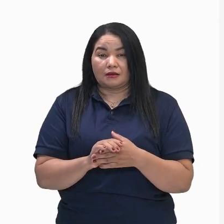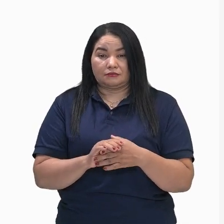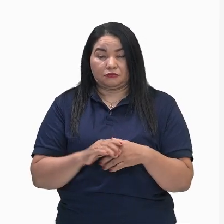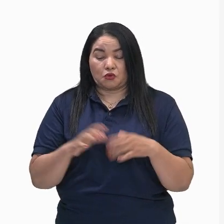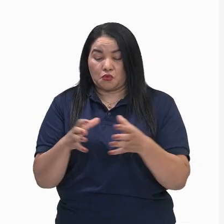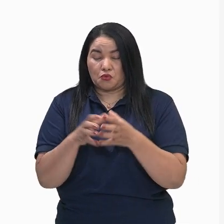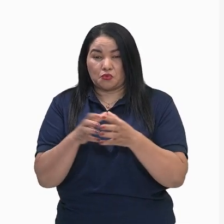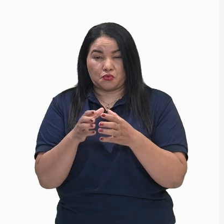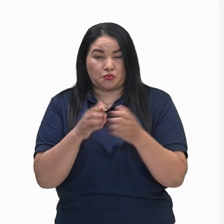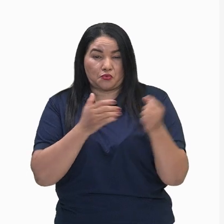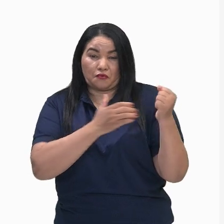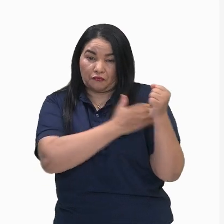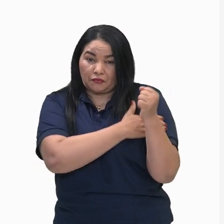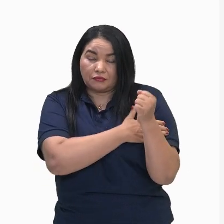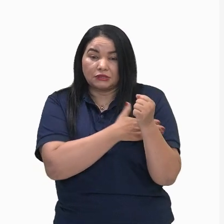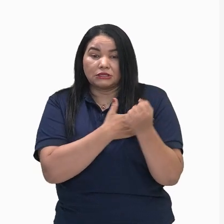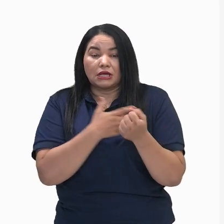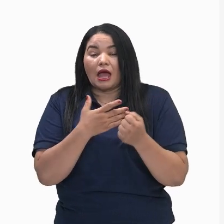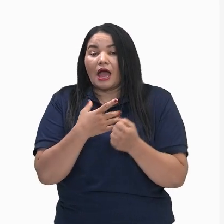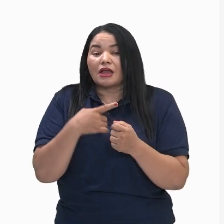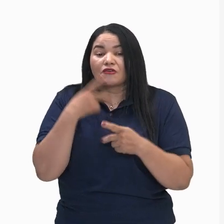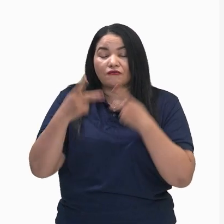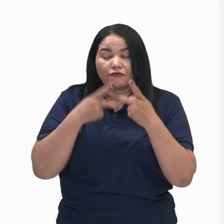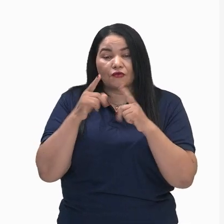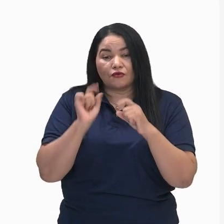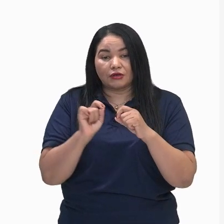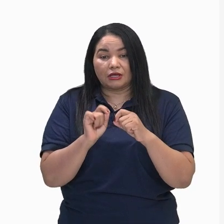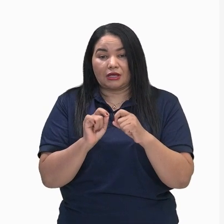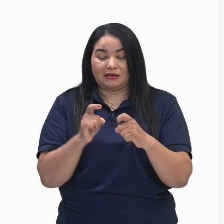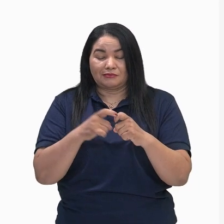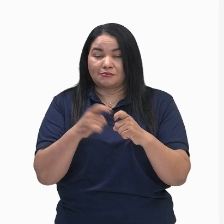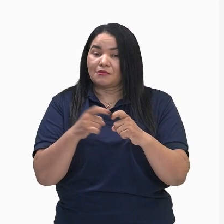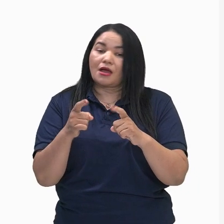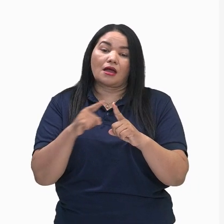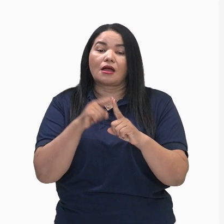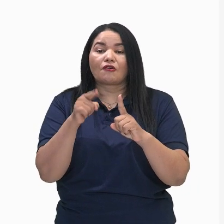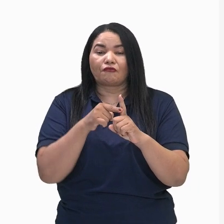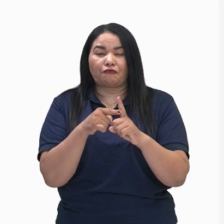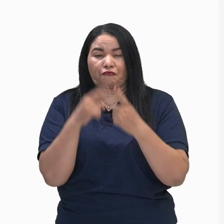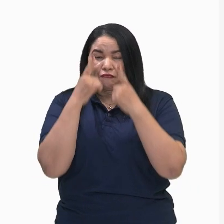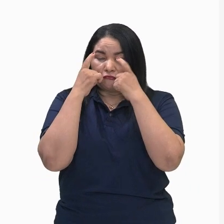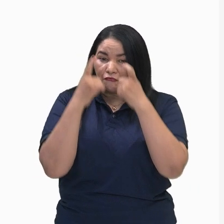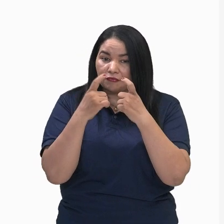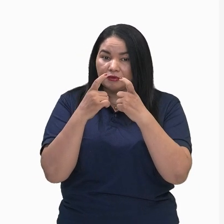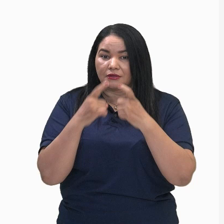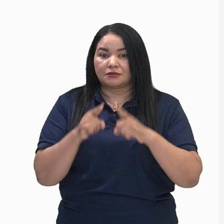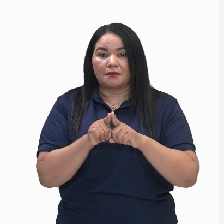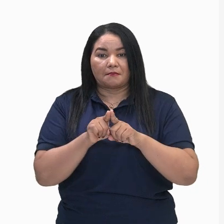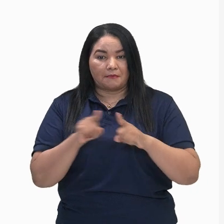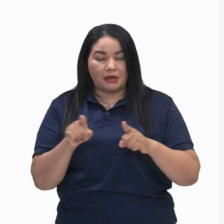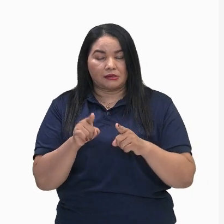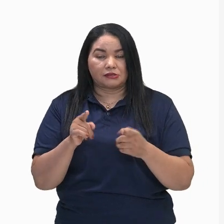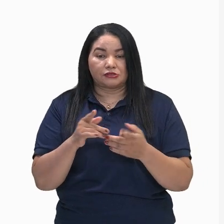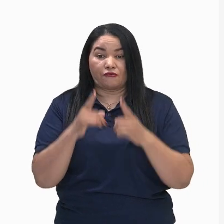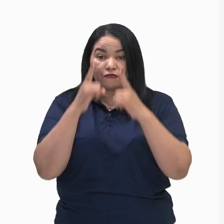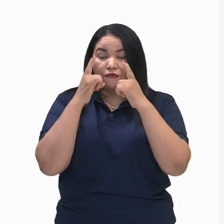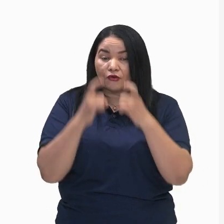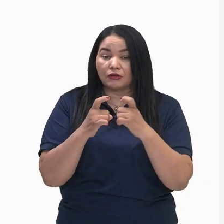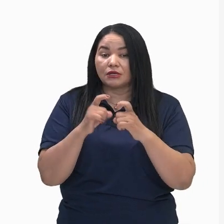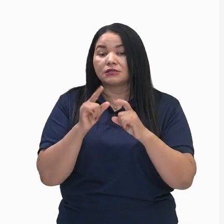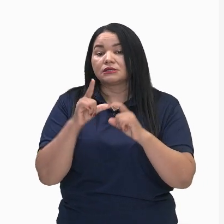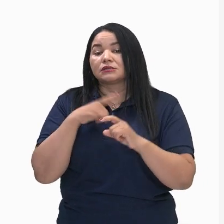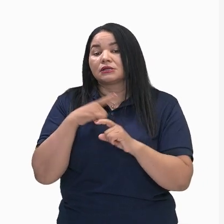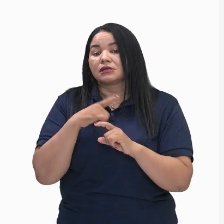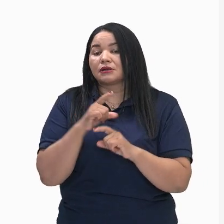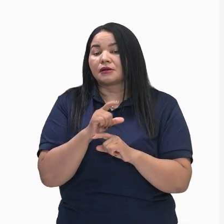como de violência obstétrica. Não é verdade. A violência